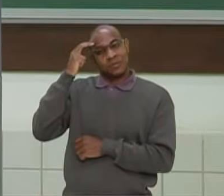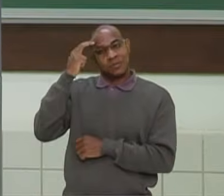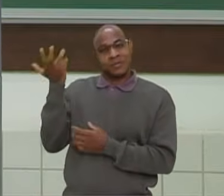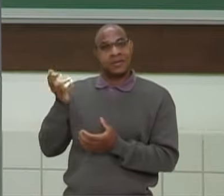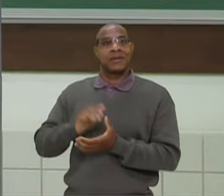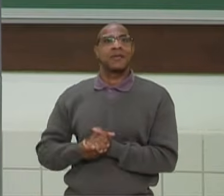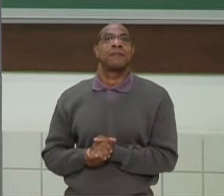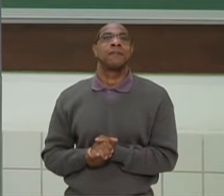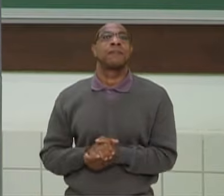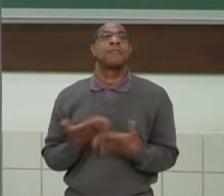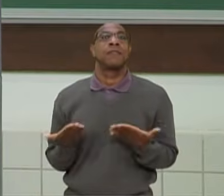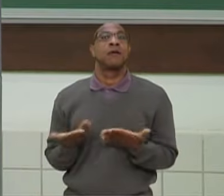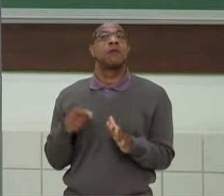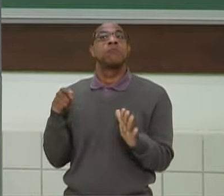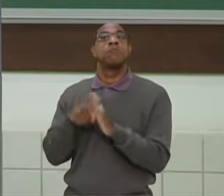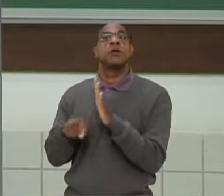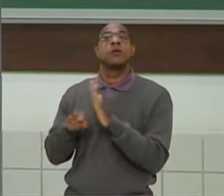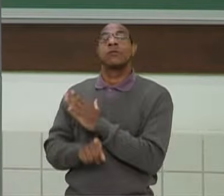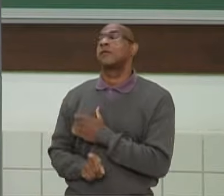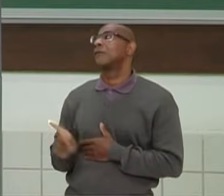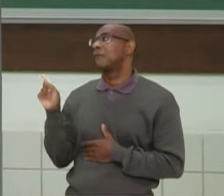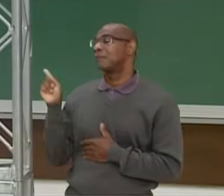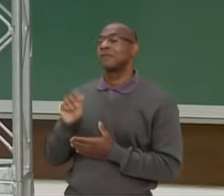E é isso. Vamos de questão então.